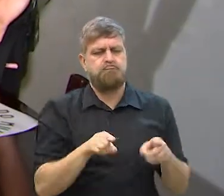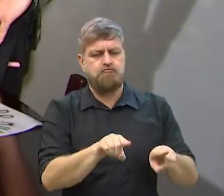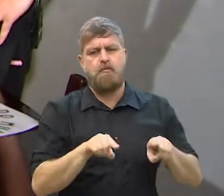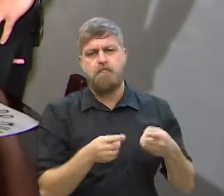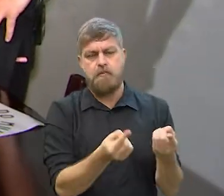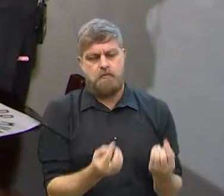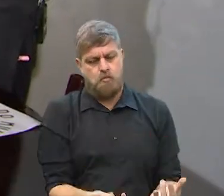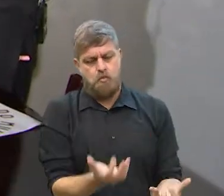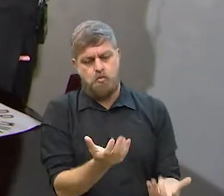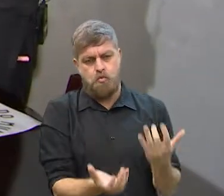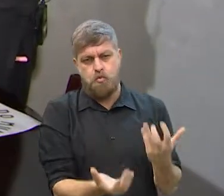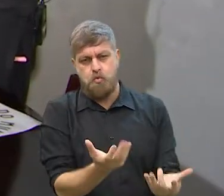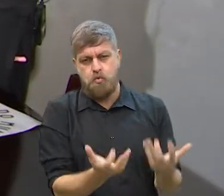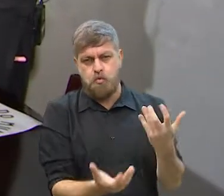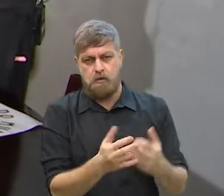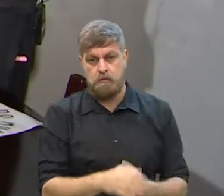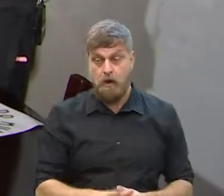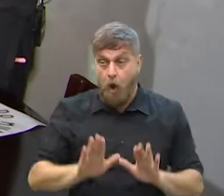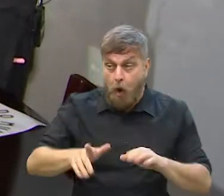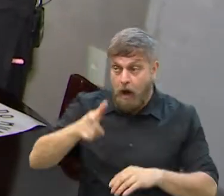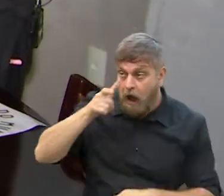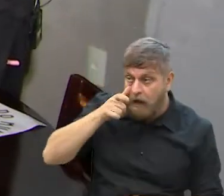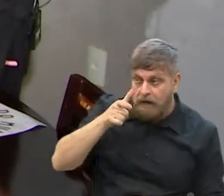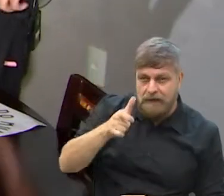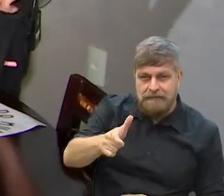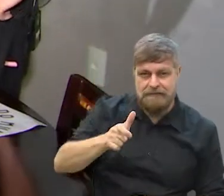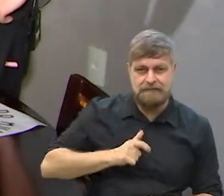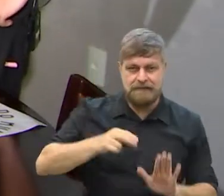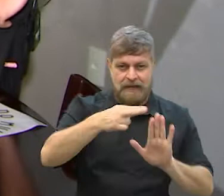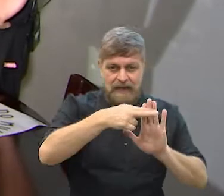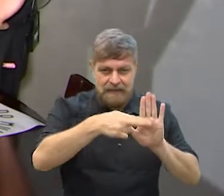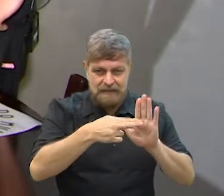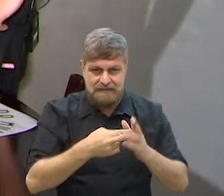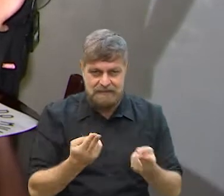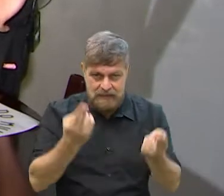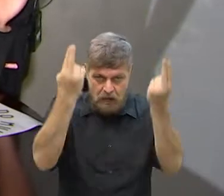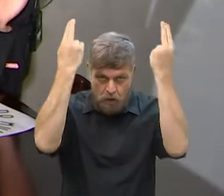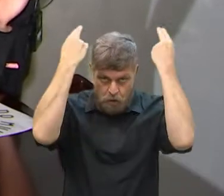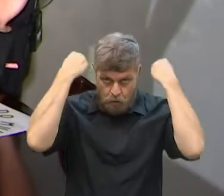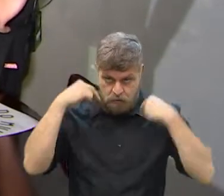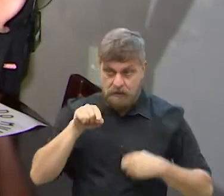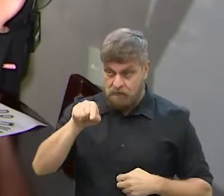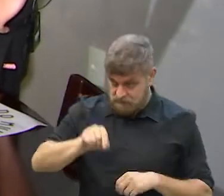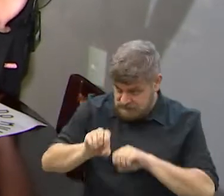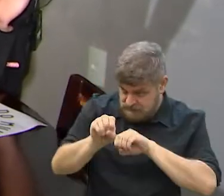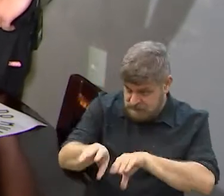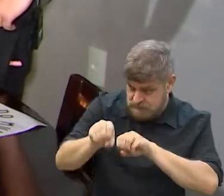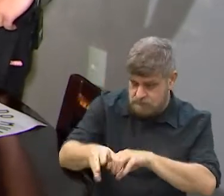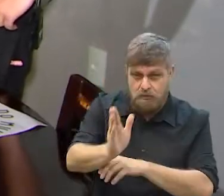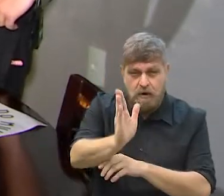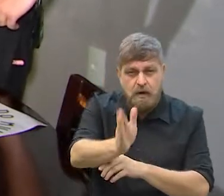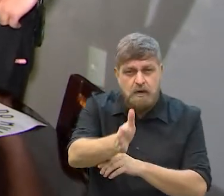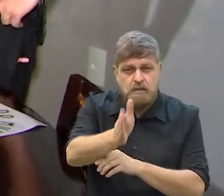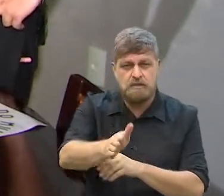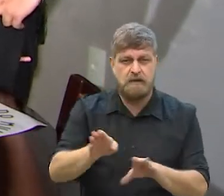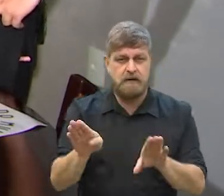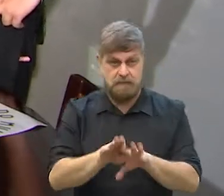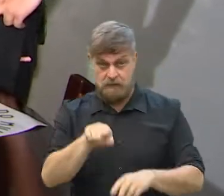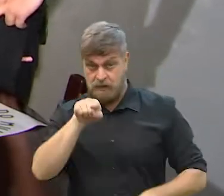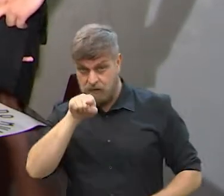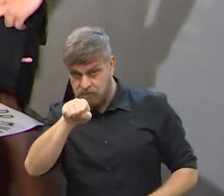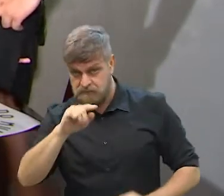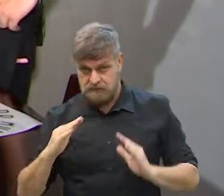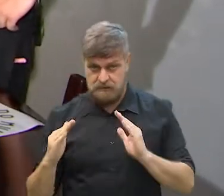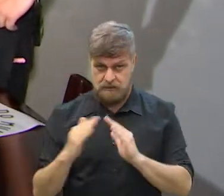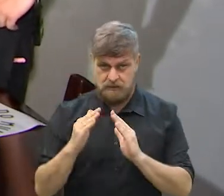coisa interessante, né, que na receita do carré de cordeiro que você ensinou aqui pra gente, né, aliás, você aí de